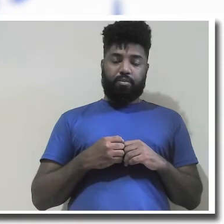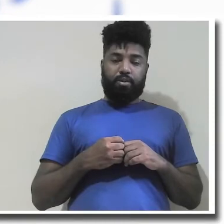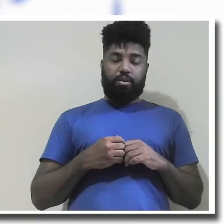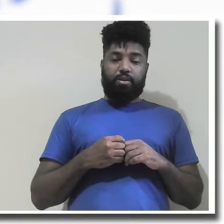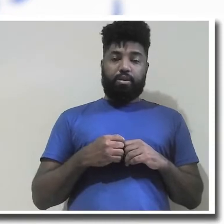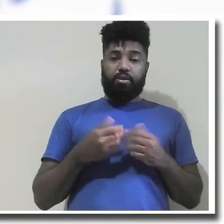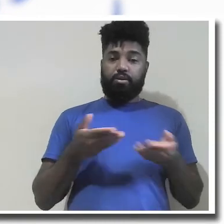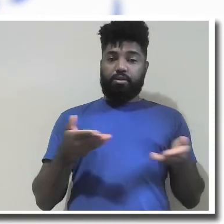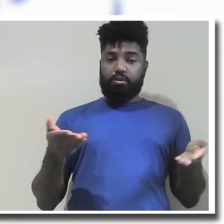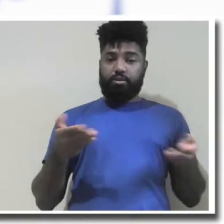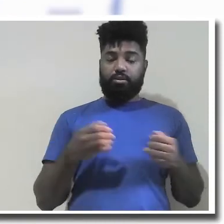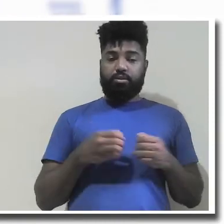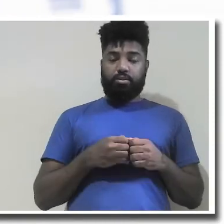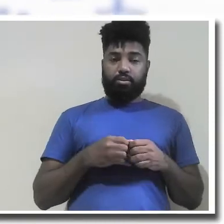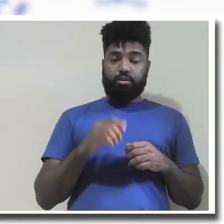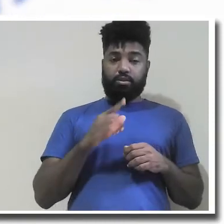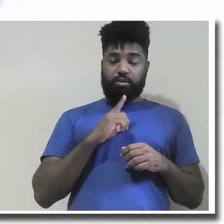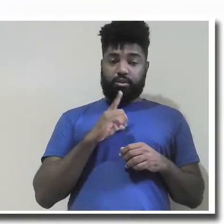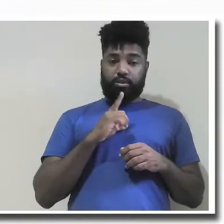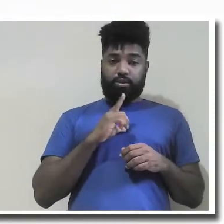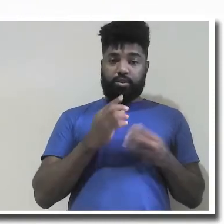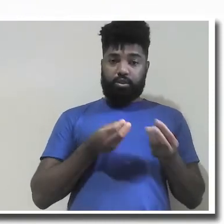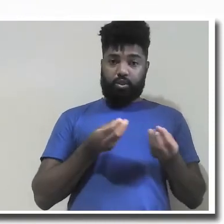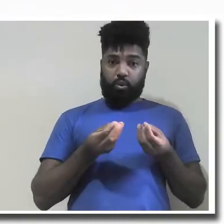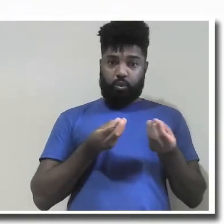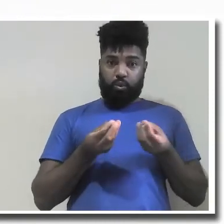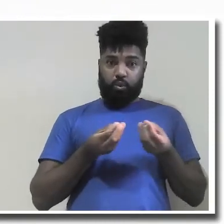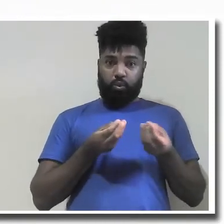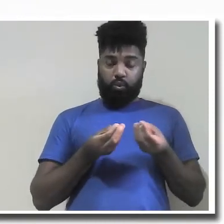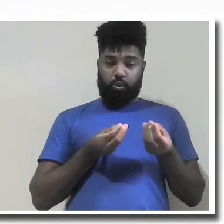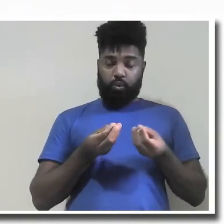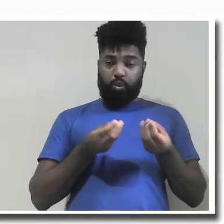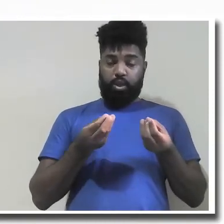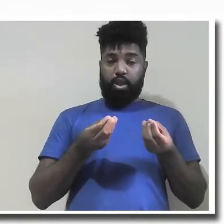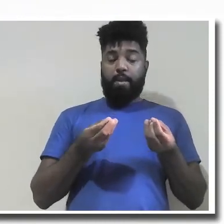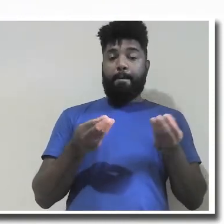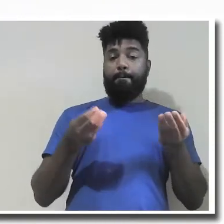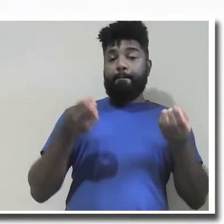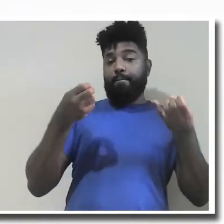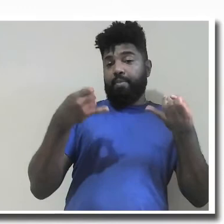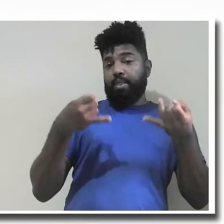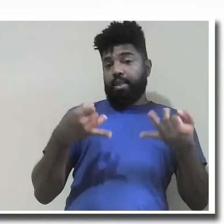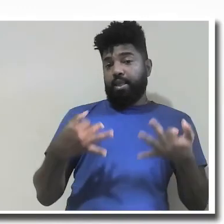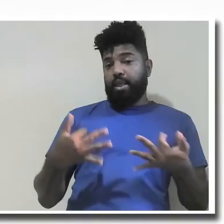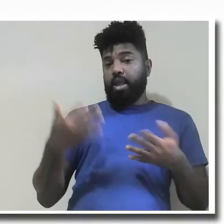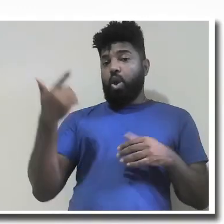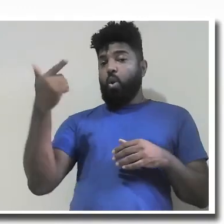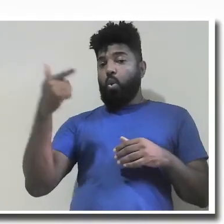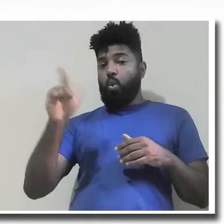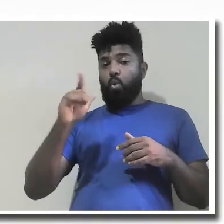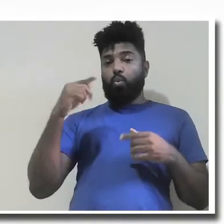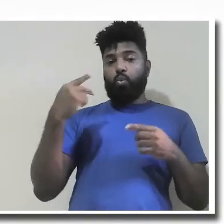que nos chama a necessidade de falar de outra propriedade,